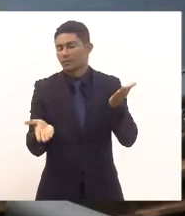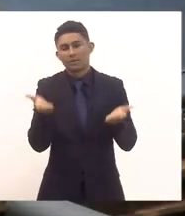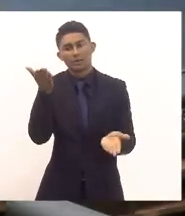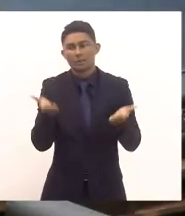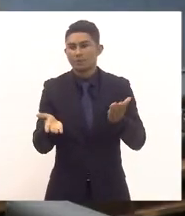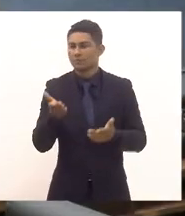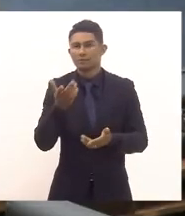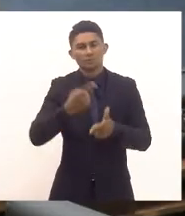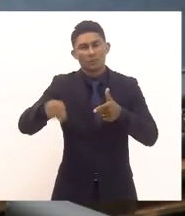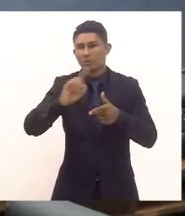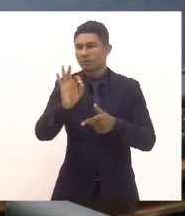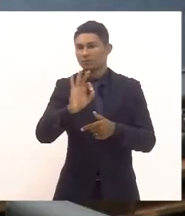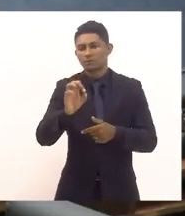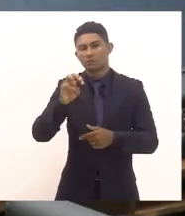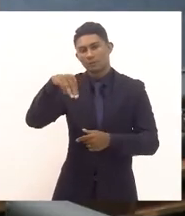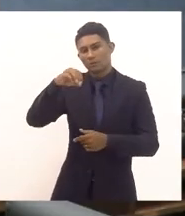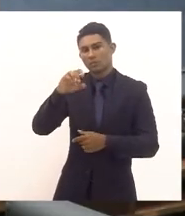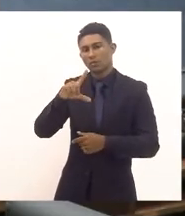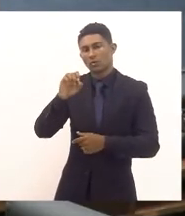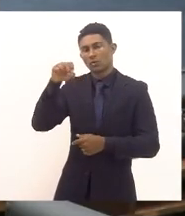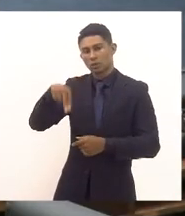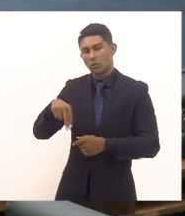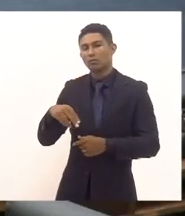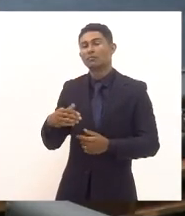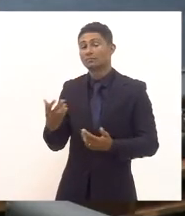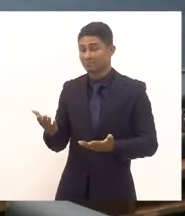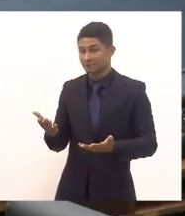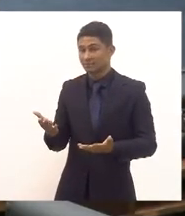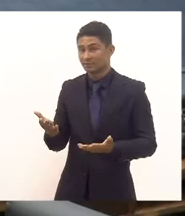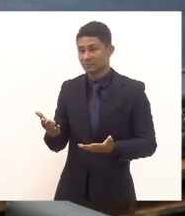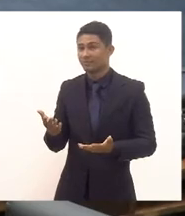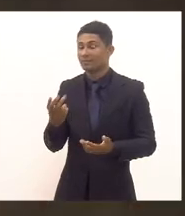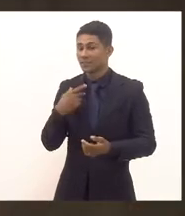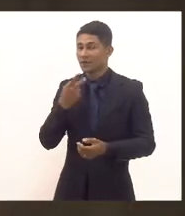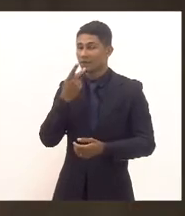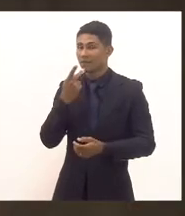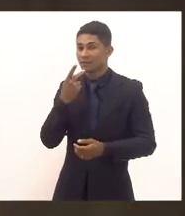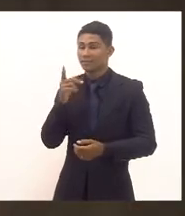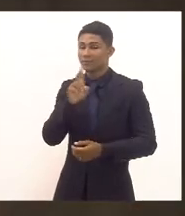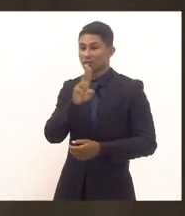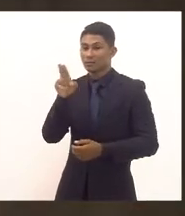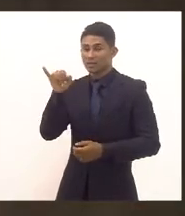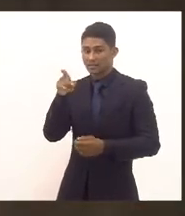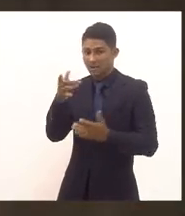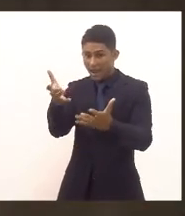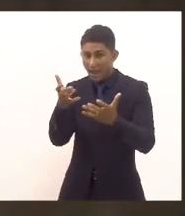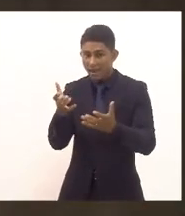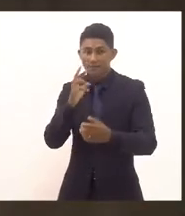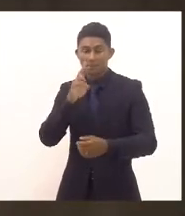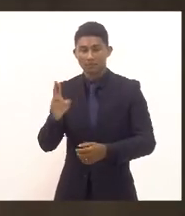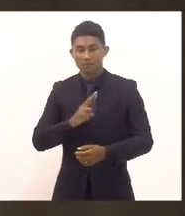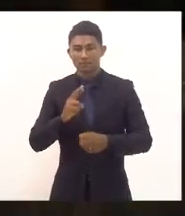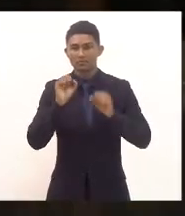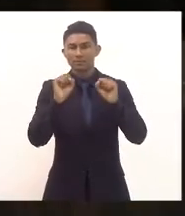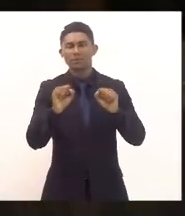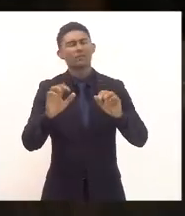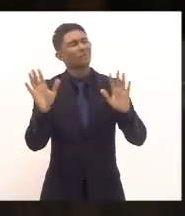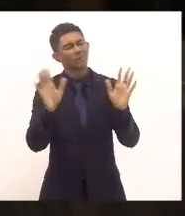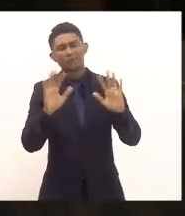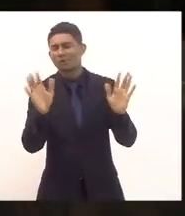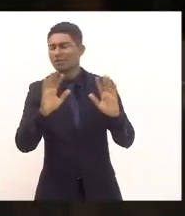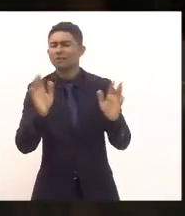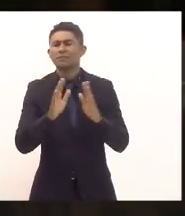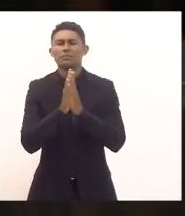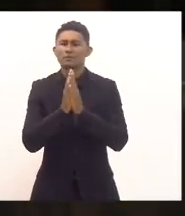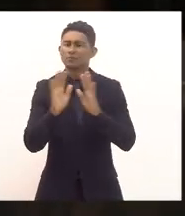questão Eleitoral de Molão Senador aí eu tô like citando não precisa quiser se defender por lá não por favor